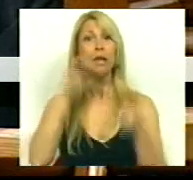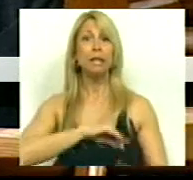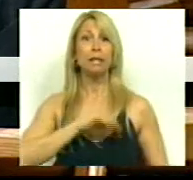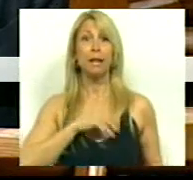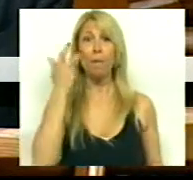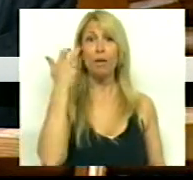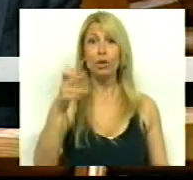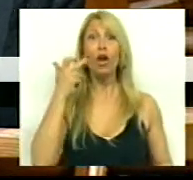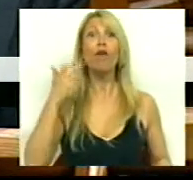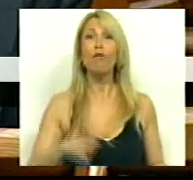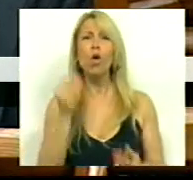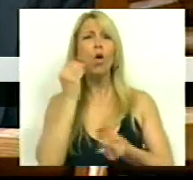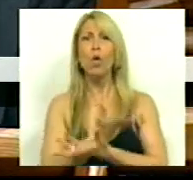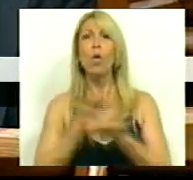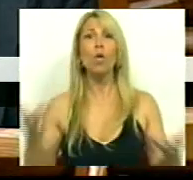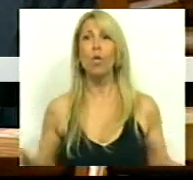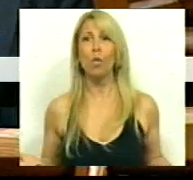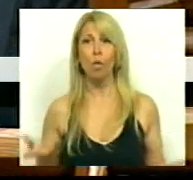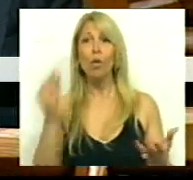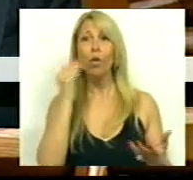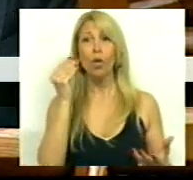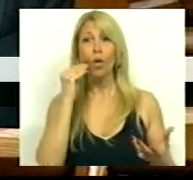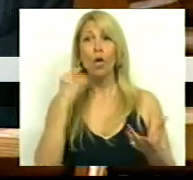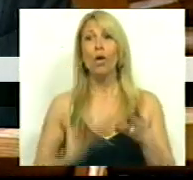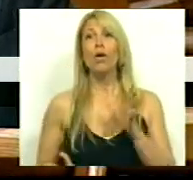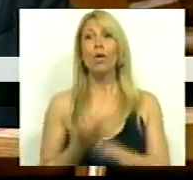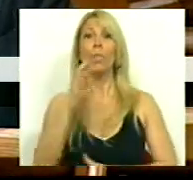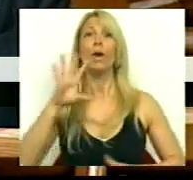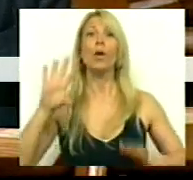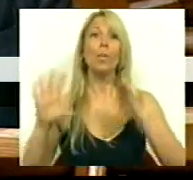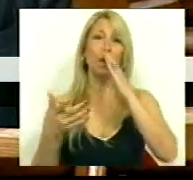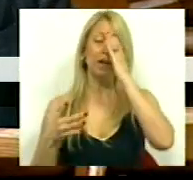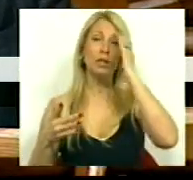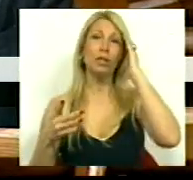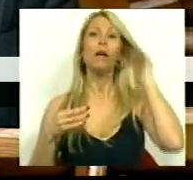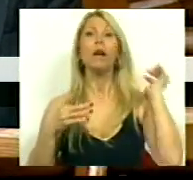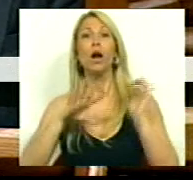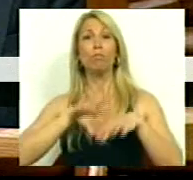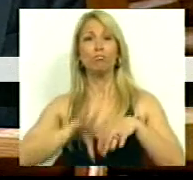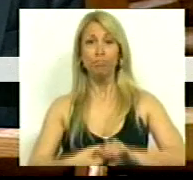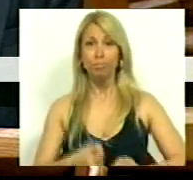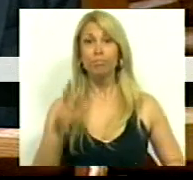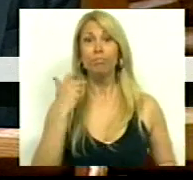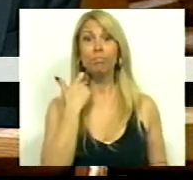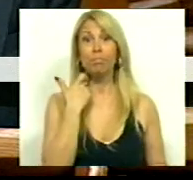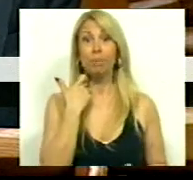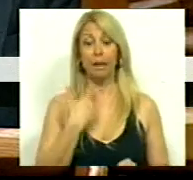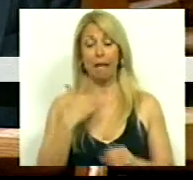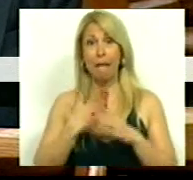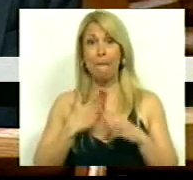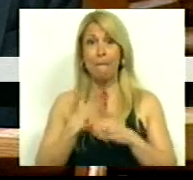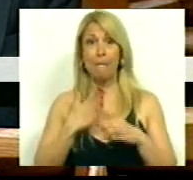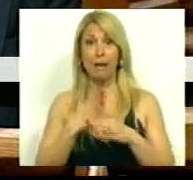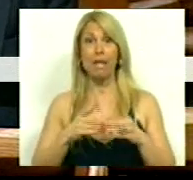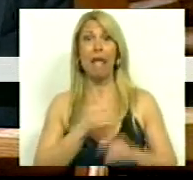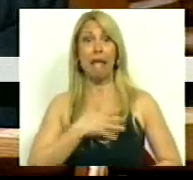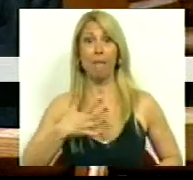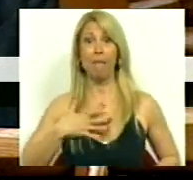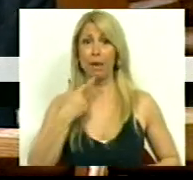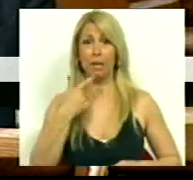e reformas? Como se recupera o país destruindo dezenas de milhares de micro, pequenas e médias empresas que constituem